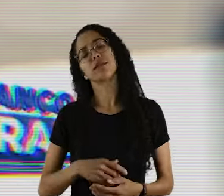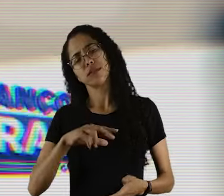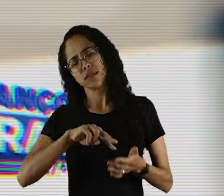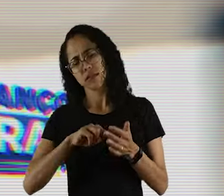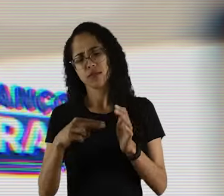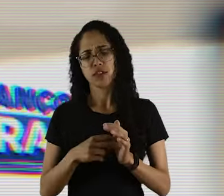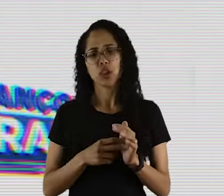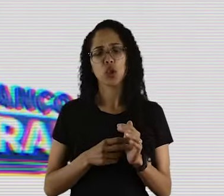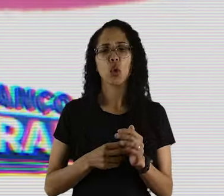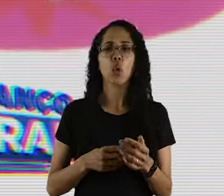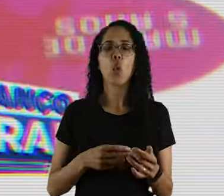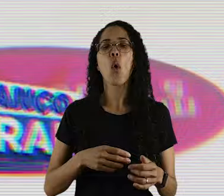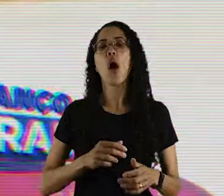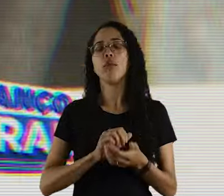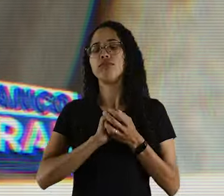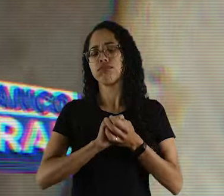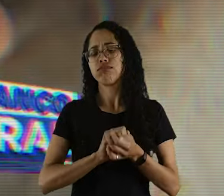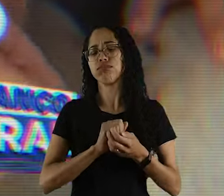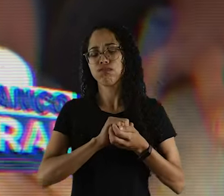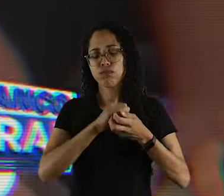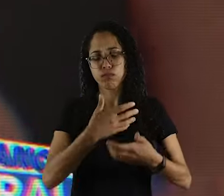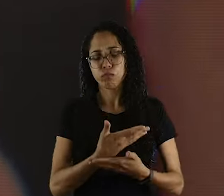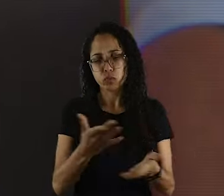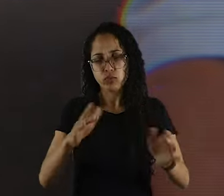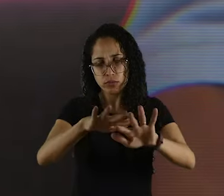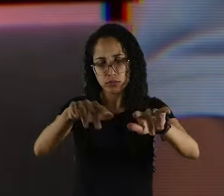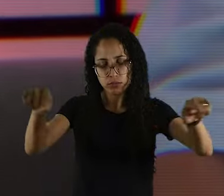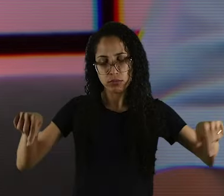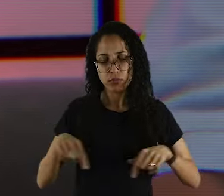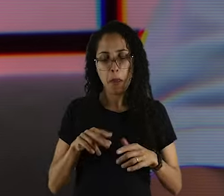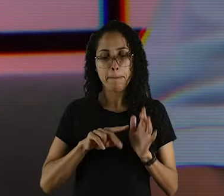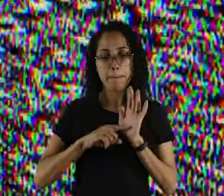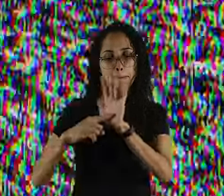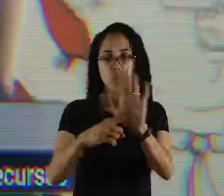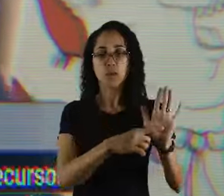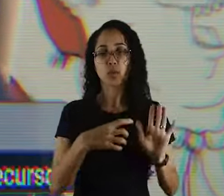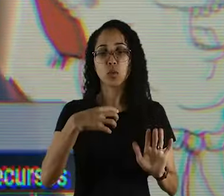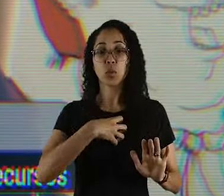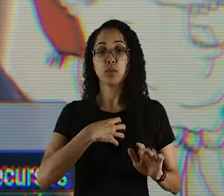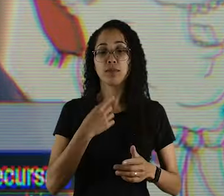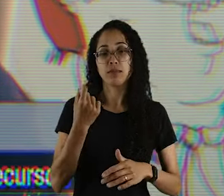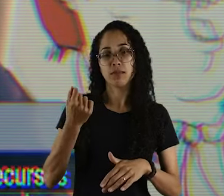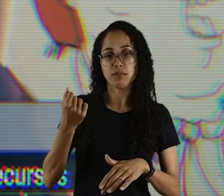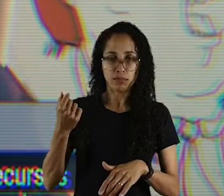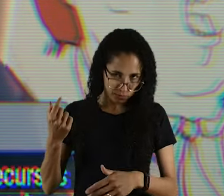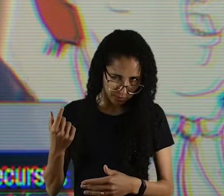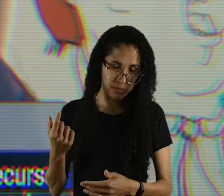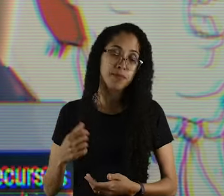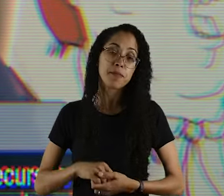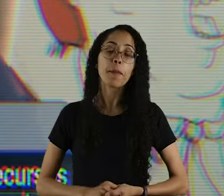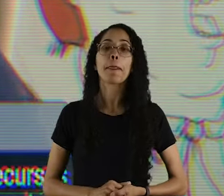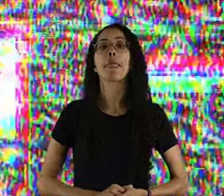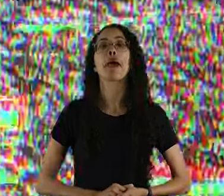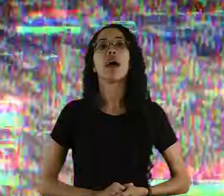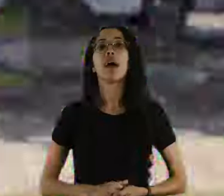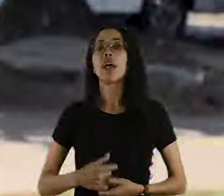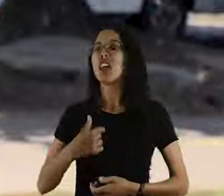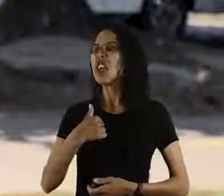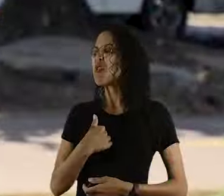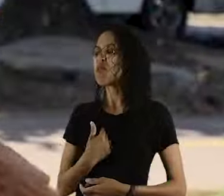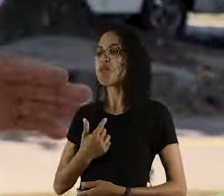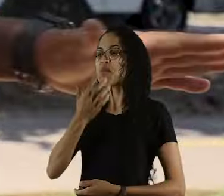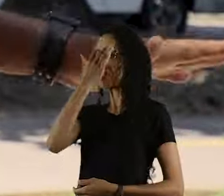jogo de tabuleiro, os entrevistados revelam um pouco do comportamento financeiro. Pegava o dinheiro, eu gastava o dinheiro.